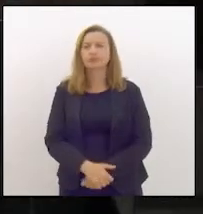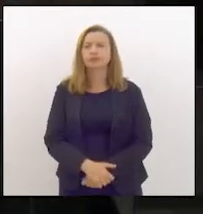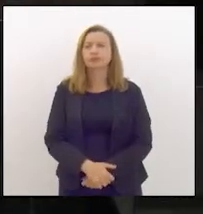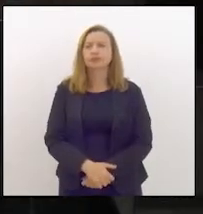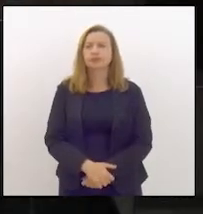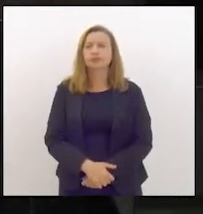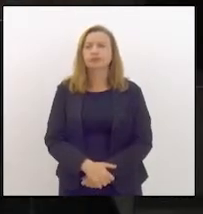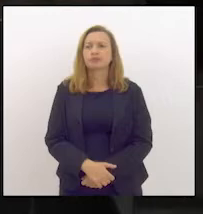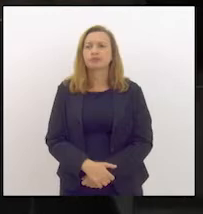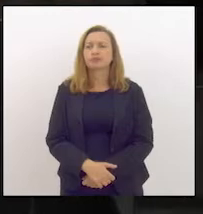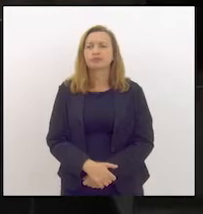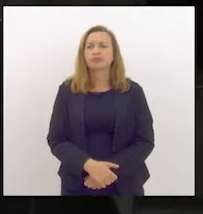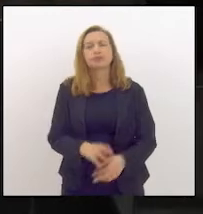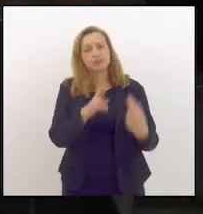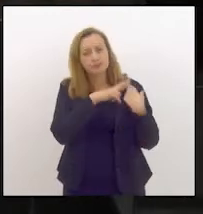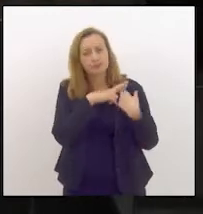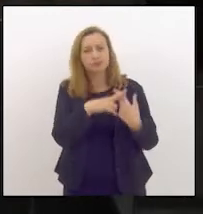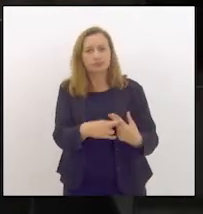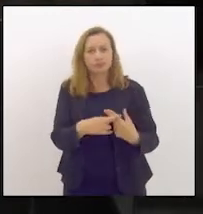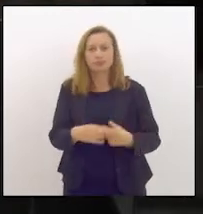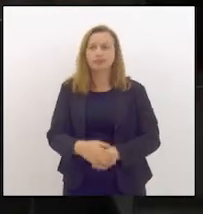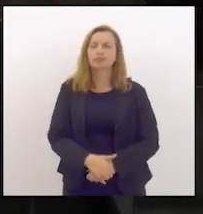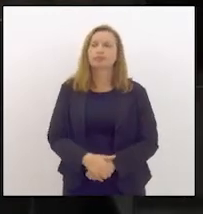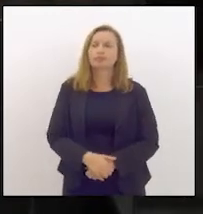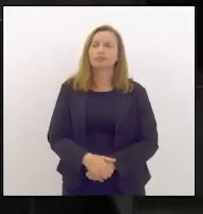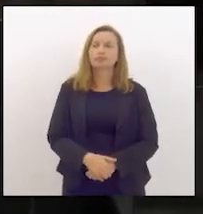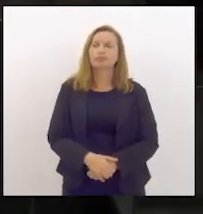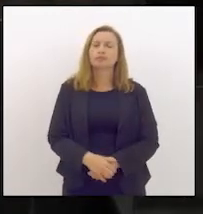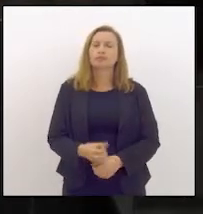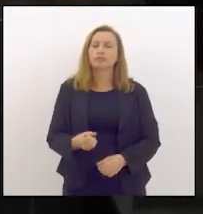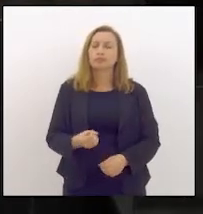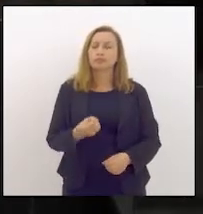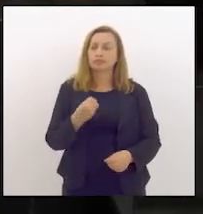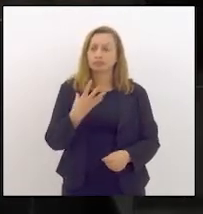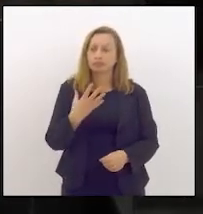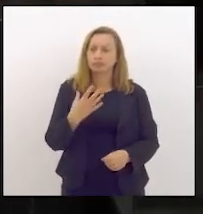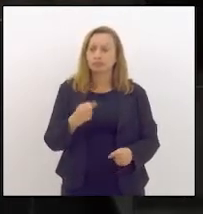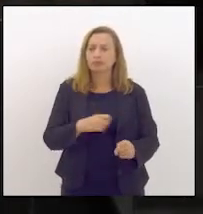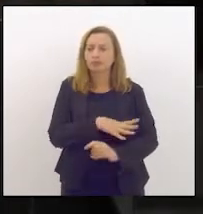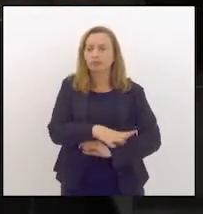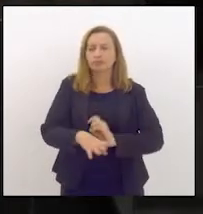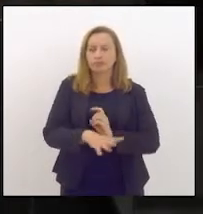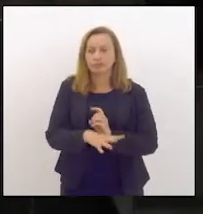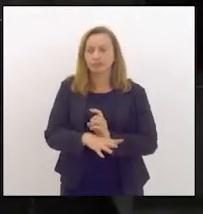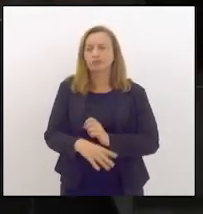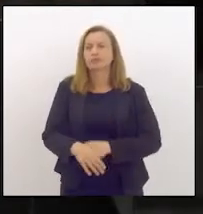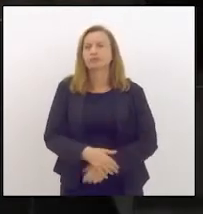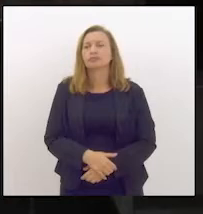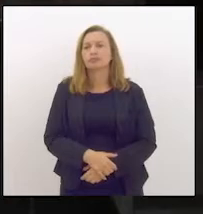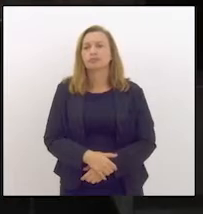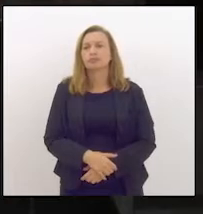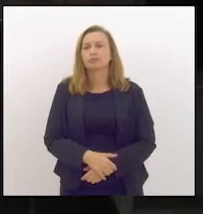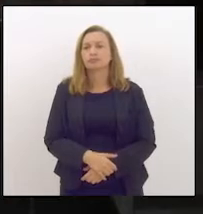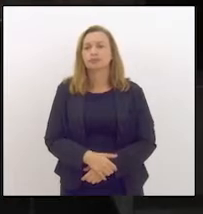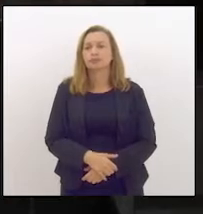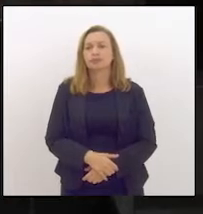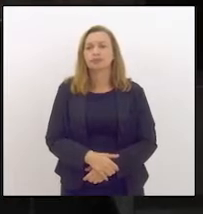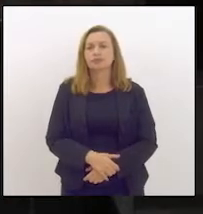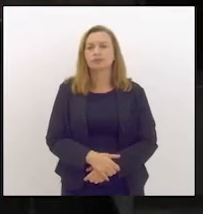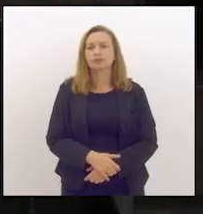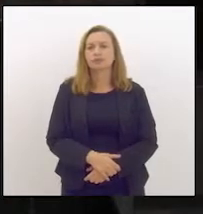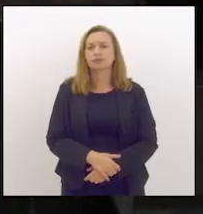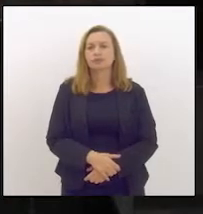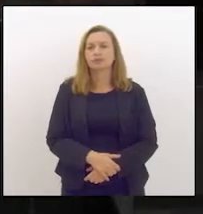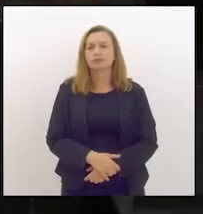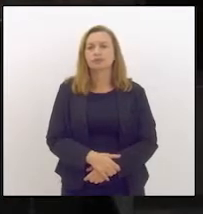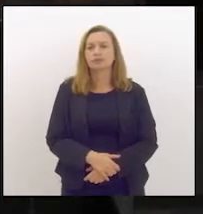o que seja responsável pelo bem-estar social da nossa população como preconiza